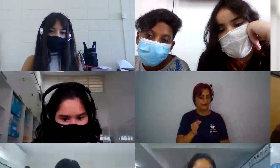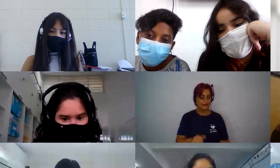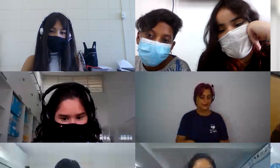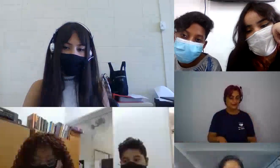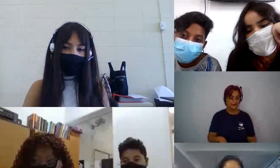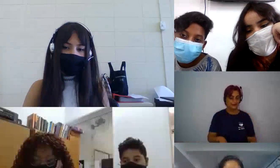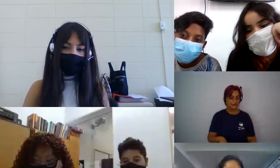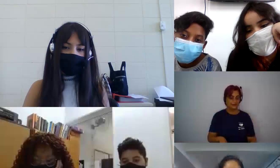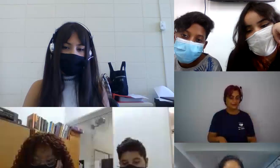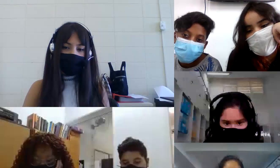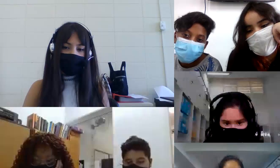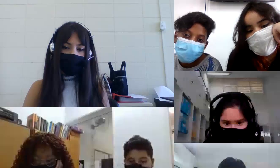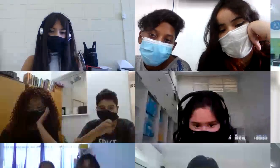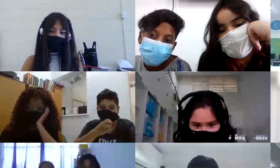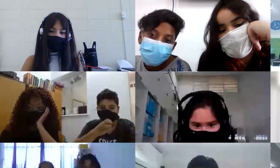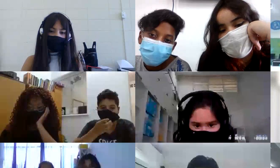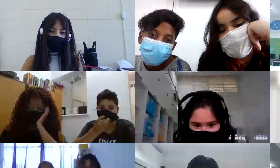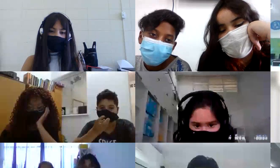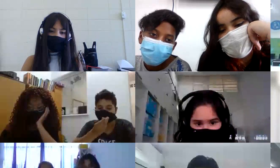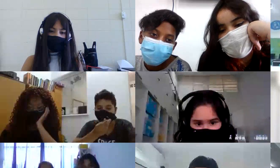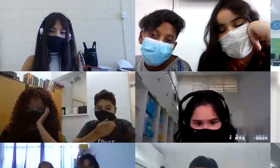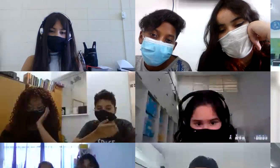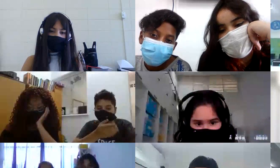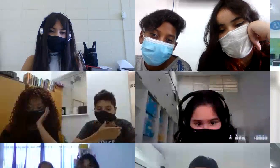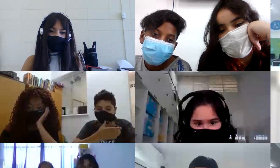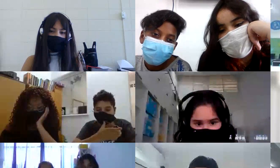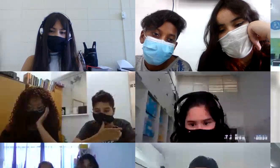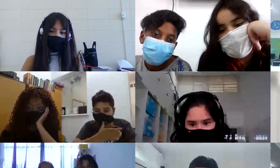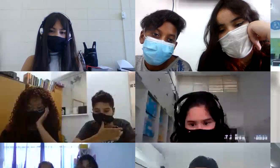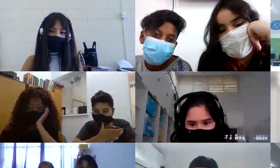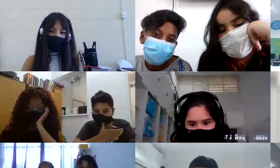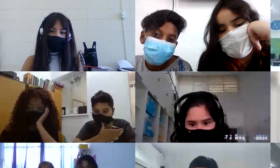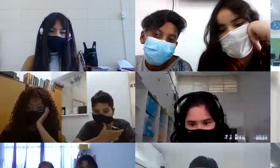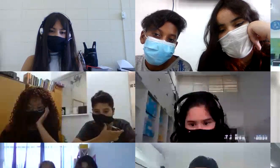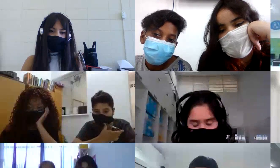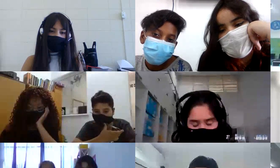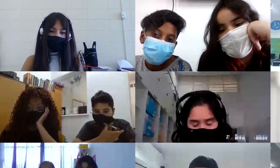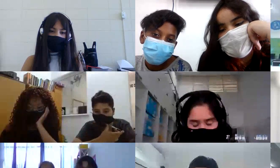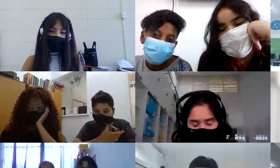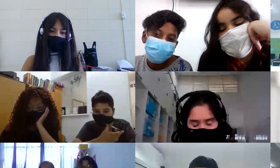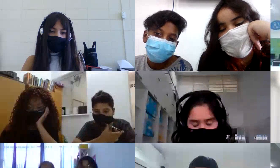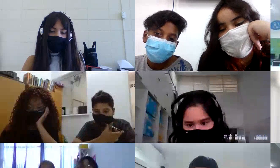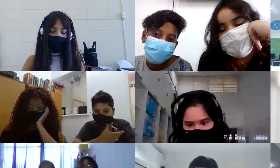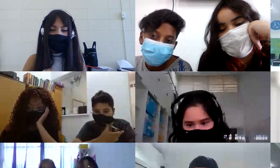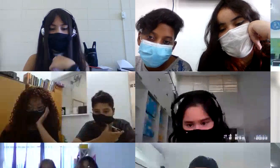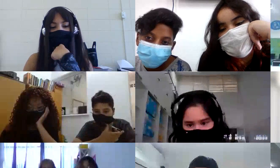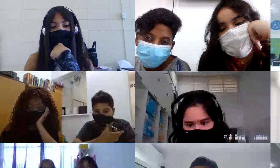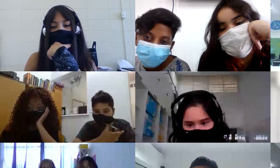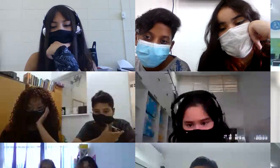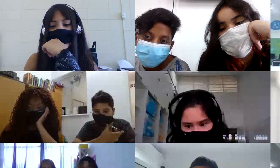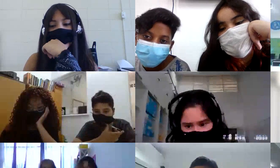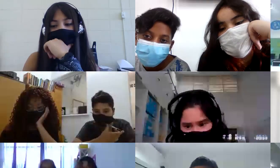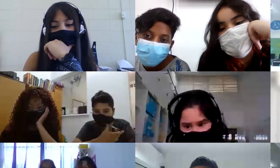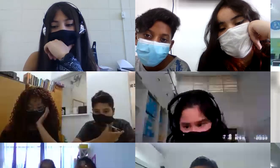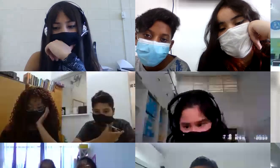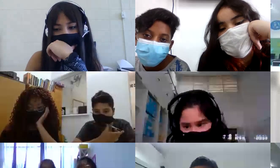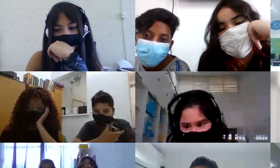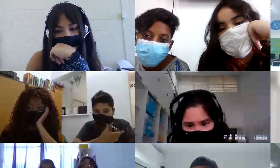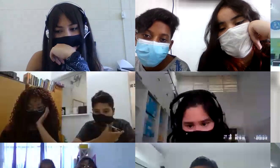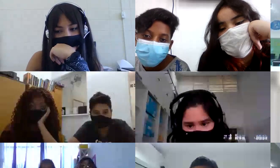sou adolescente também. Ah, são duas adolescentes? Tira a máscara então para ver a cara de vocês. Tira. Ah,